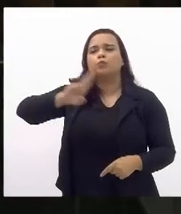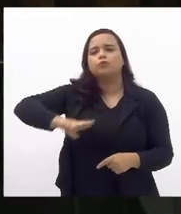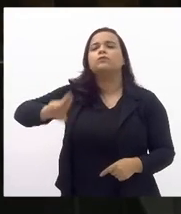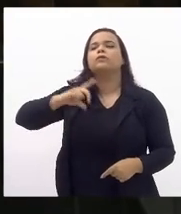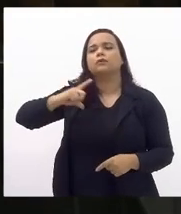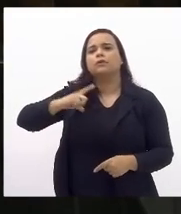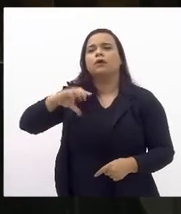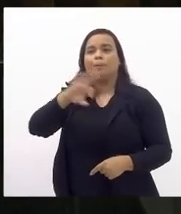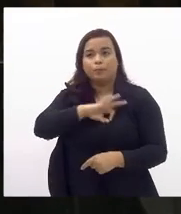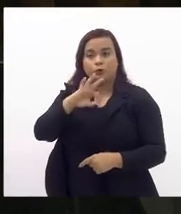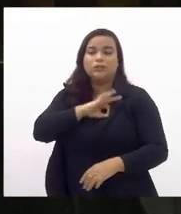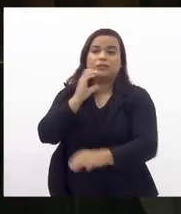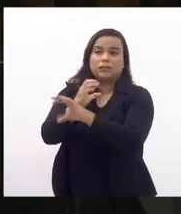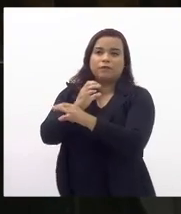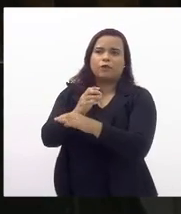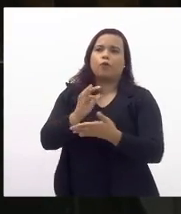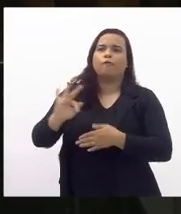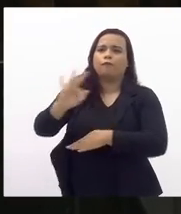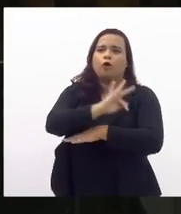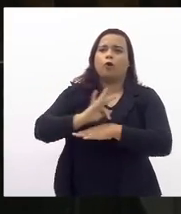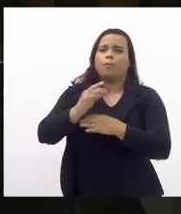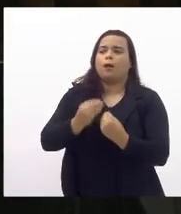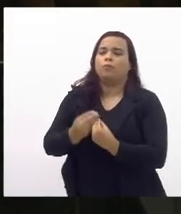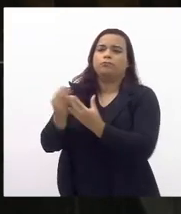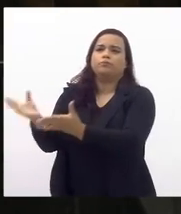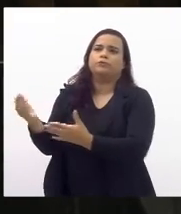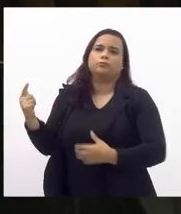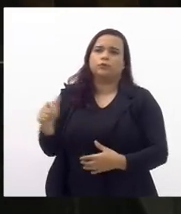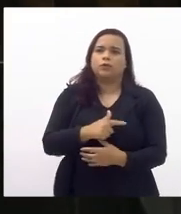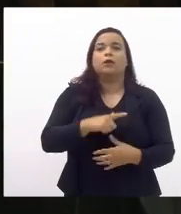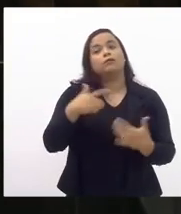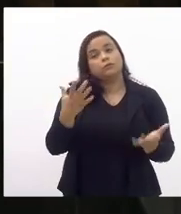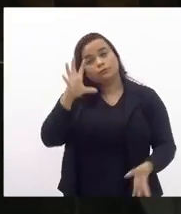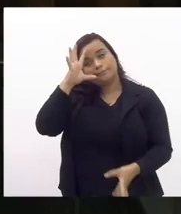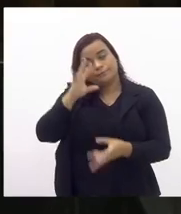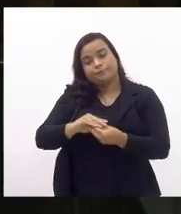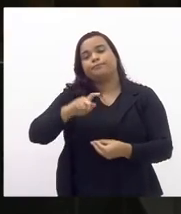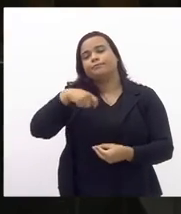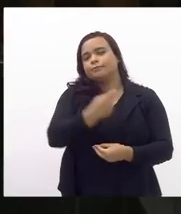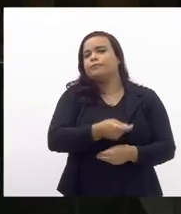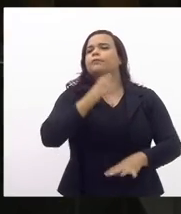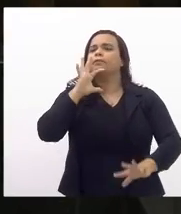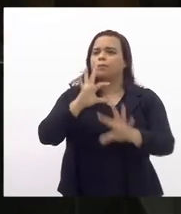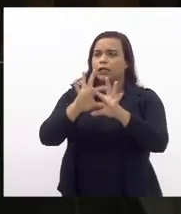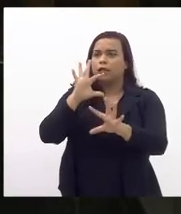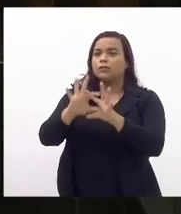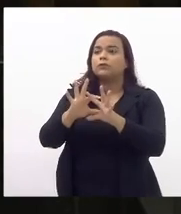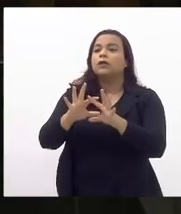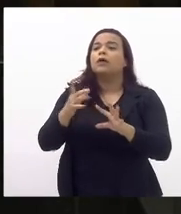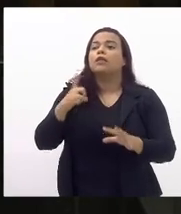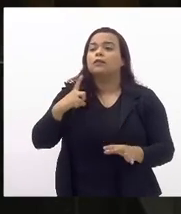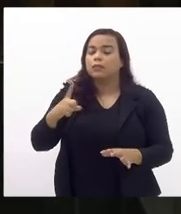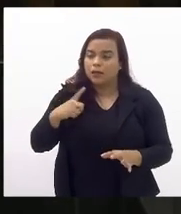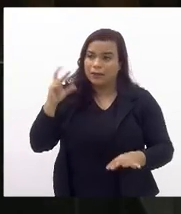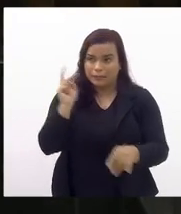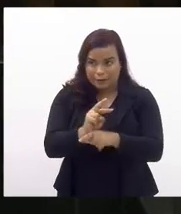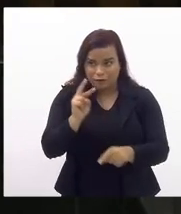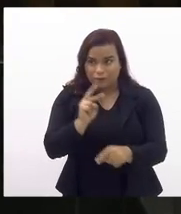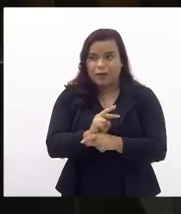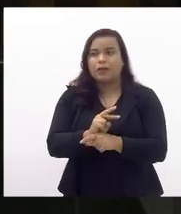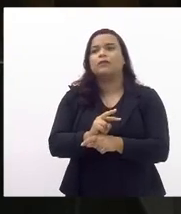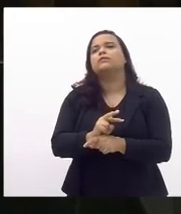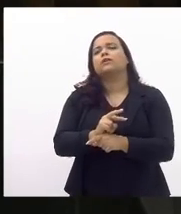estão cedidos formalmente para ele, portanto, configurando milícia em sua defesa, em seu proveito. Logo, esse deputado que